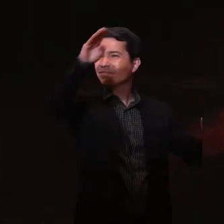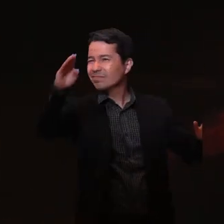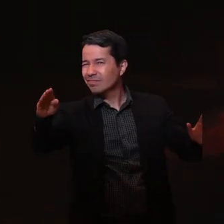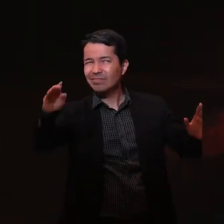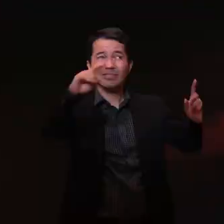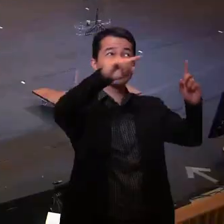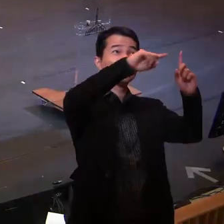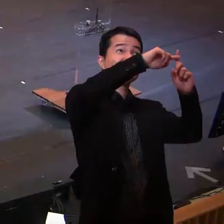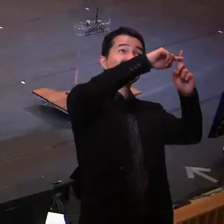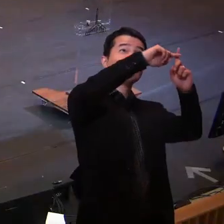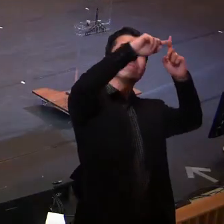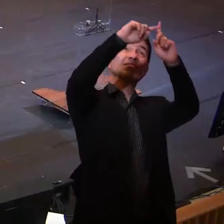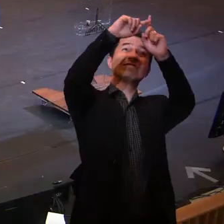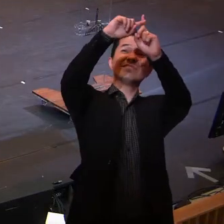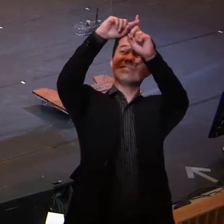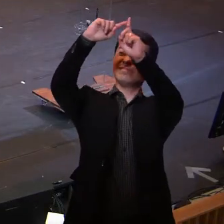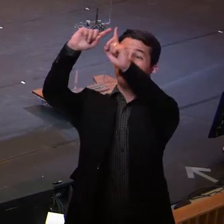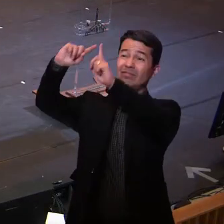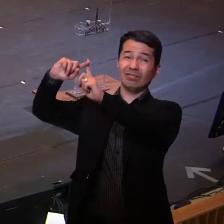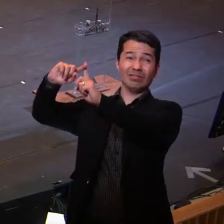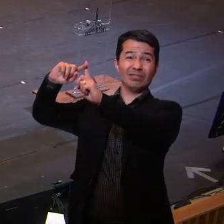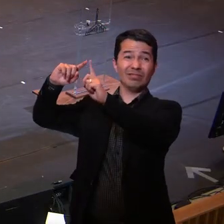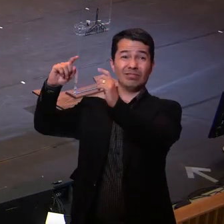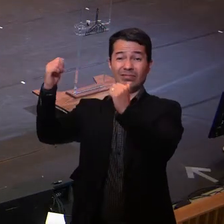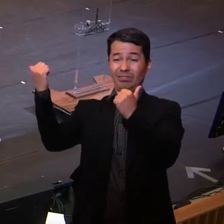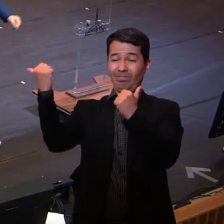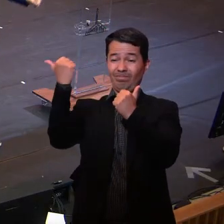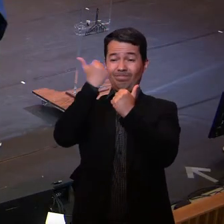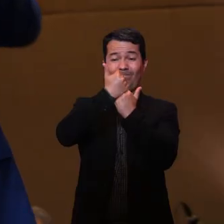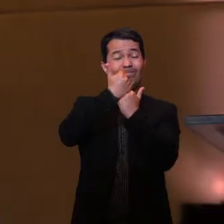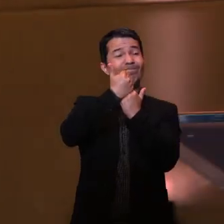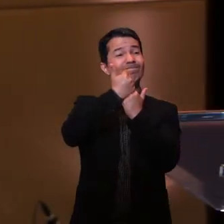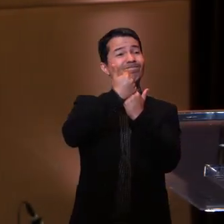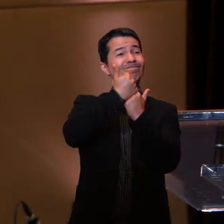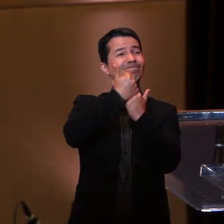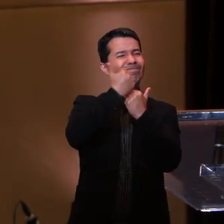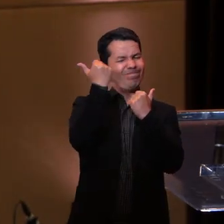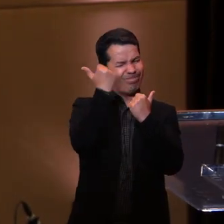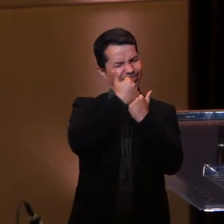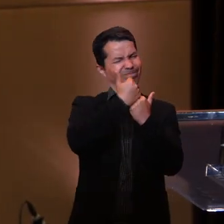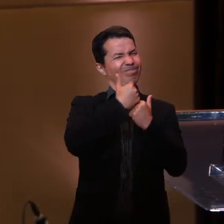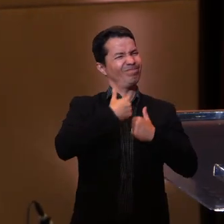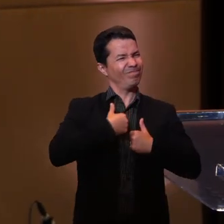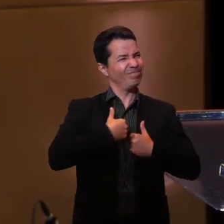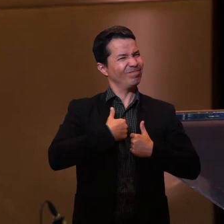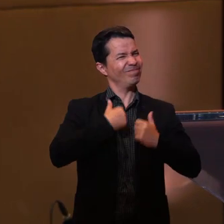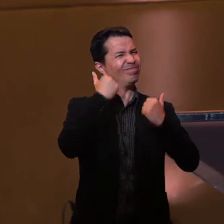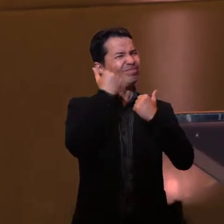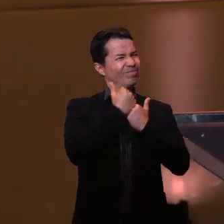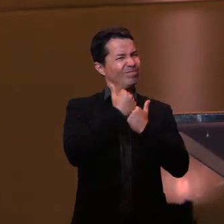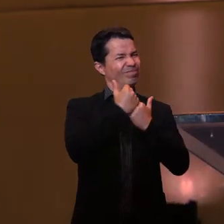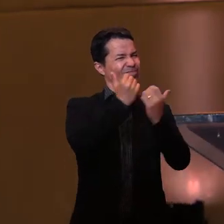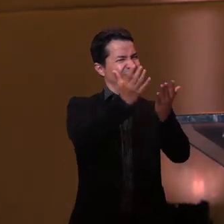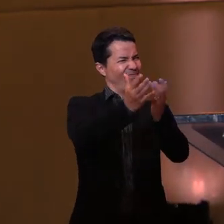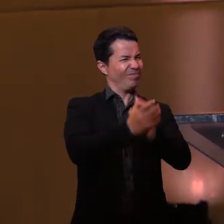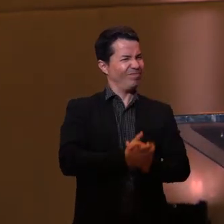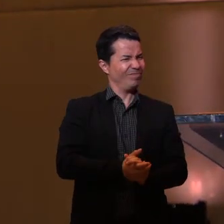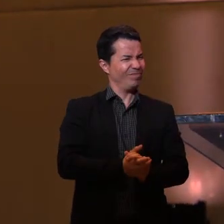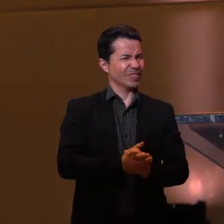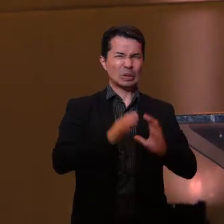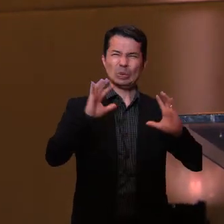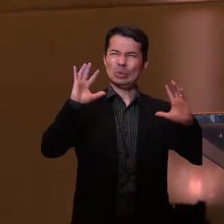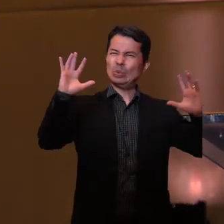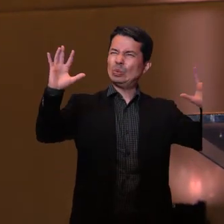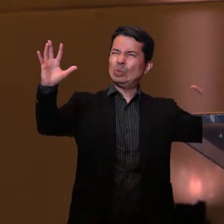ele se faz justiça por nós. O peso dos nossos pecados é lançado sobre ele.